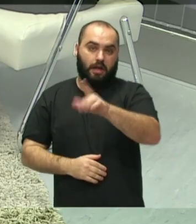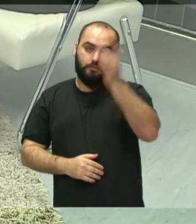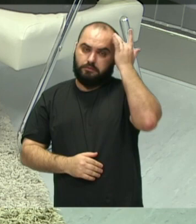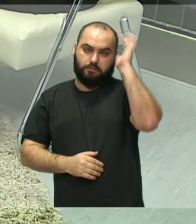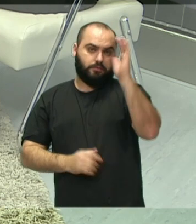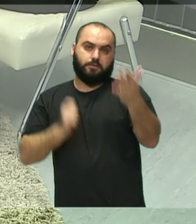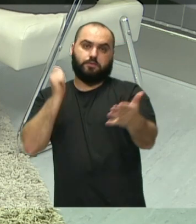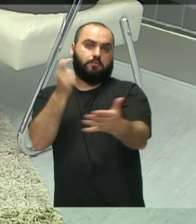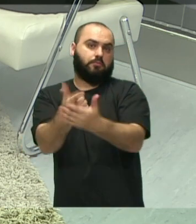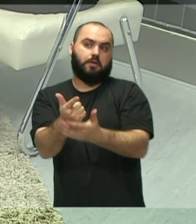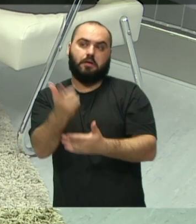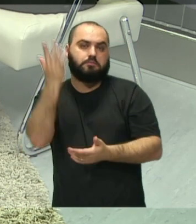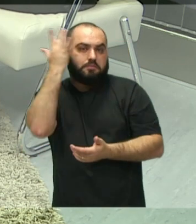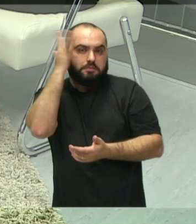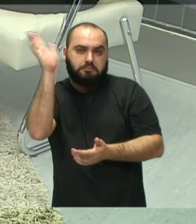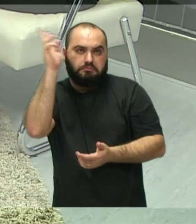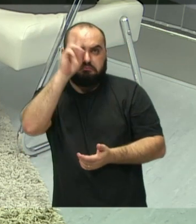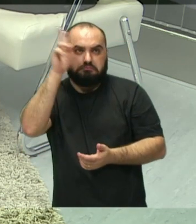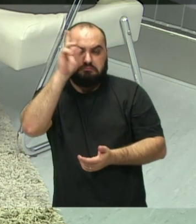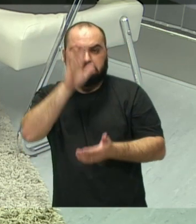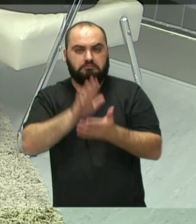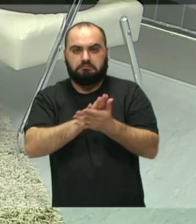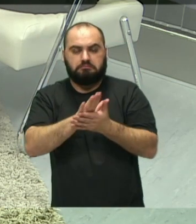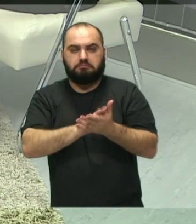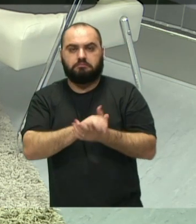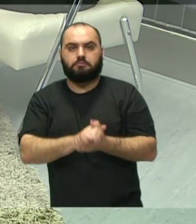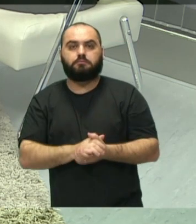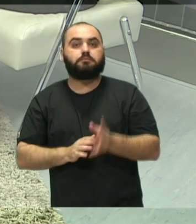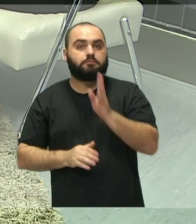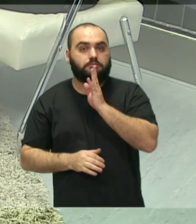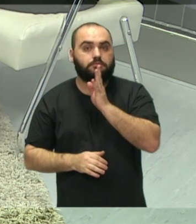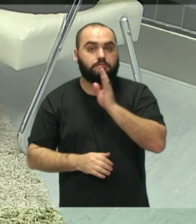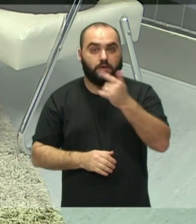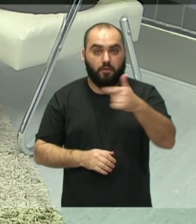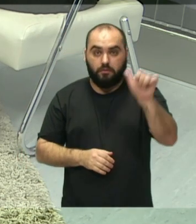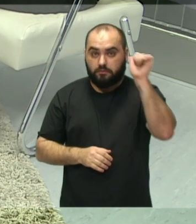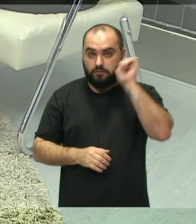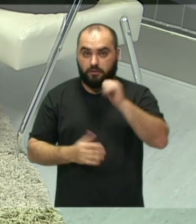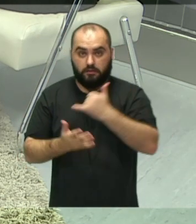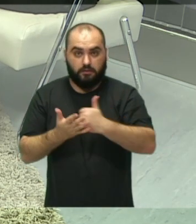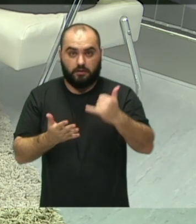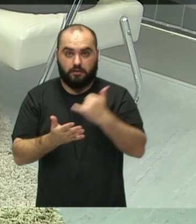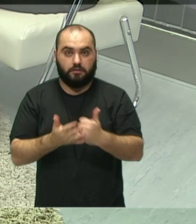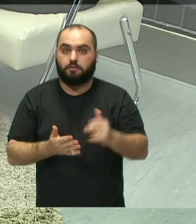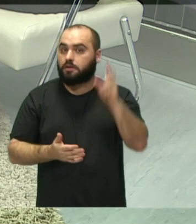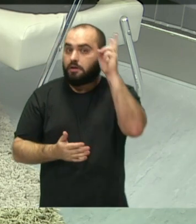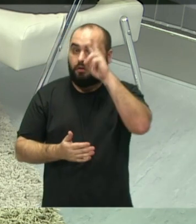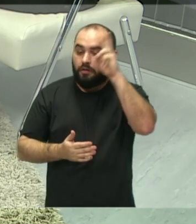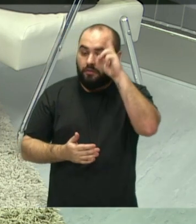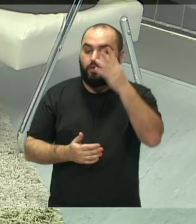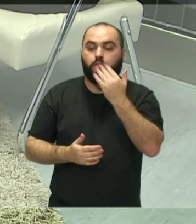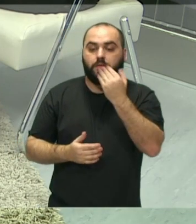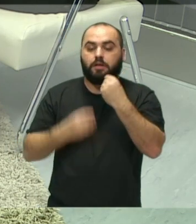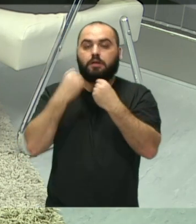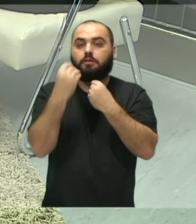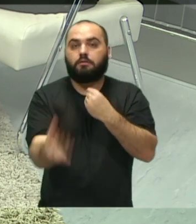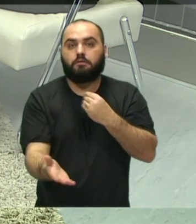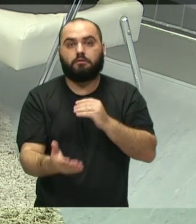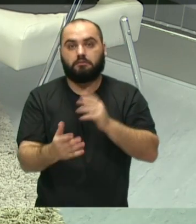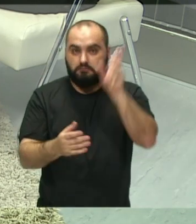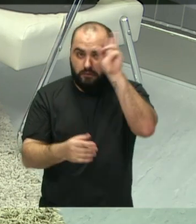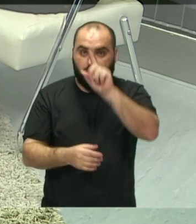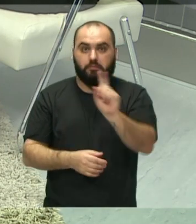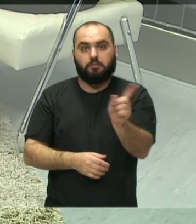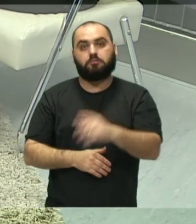comprar pílula, jamais ia nem lembrar. Eu conheci uma outra viciada que ela não lembrou de dar comida para as crianças e realmente teve que ser... Os filhos